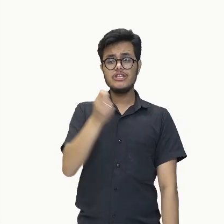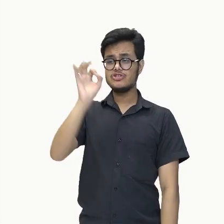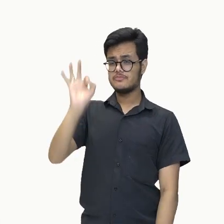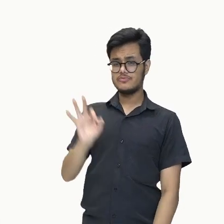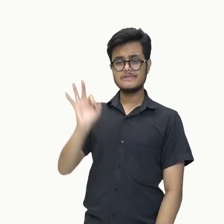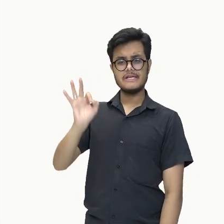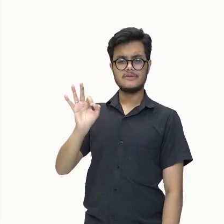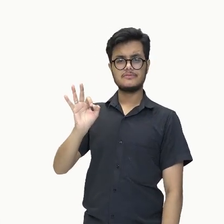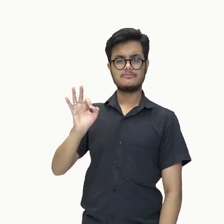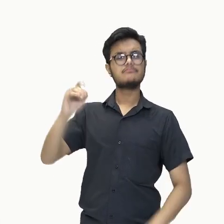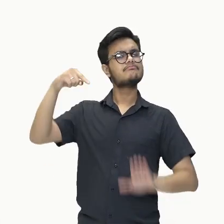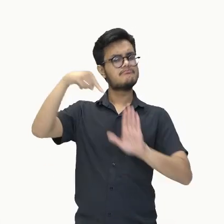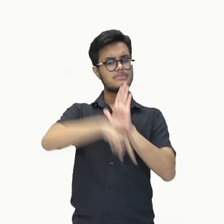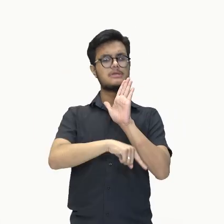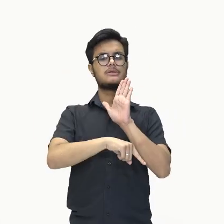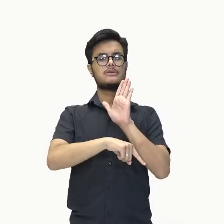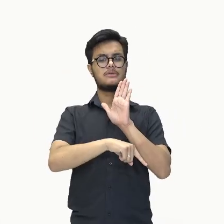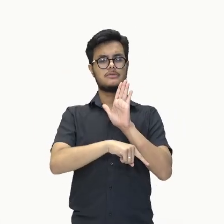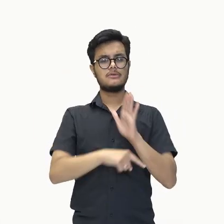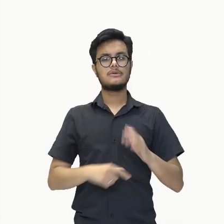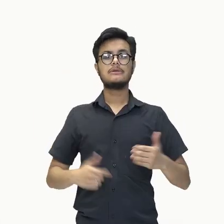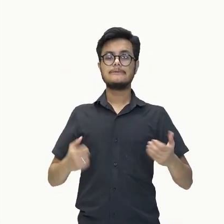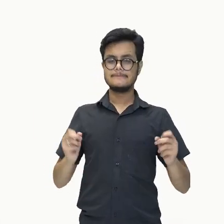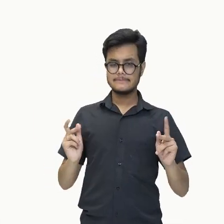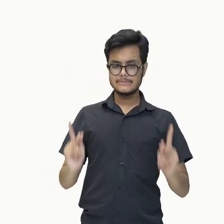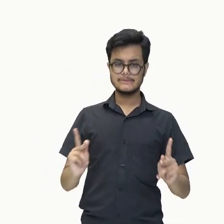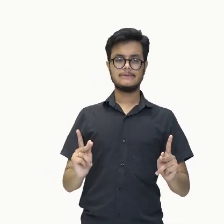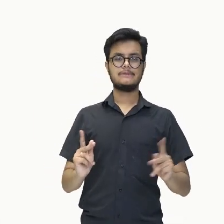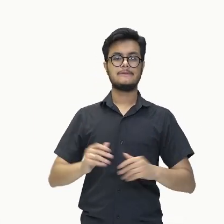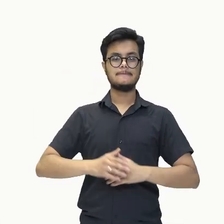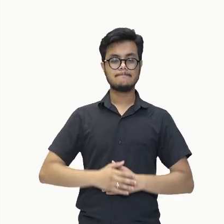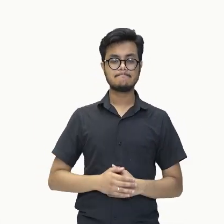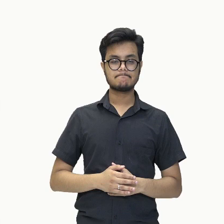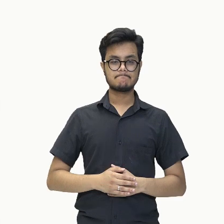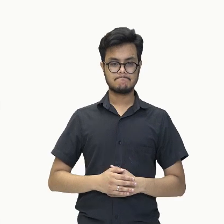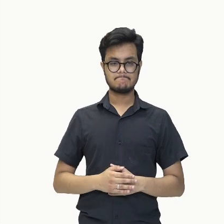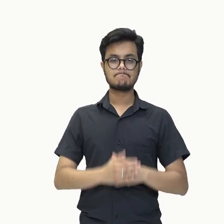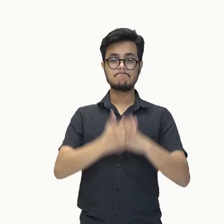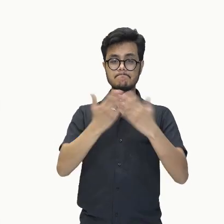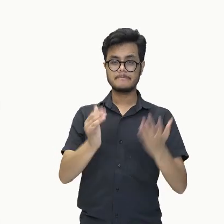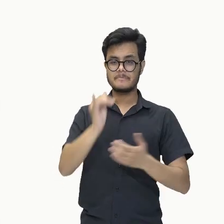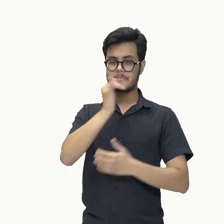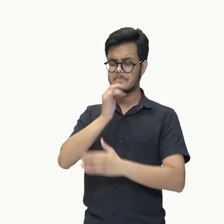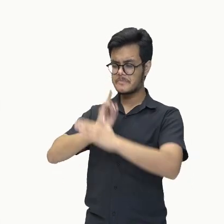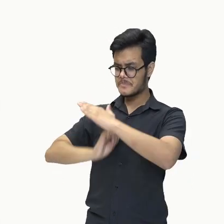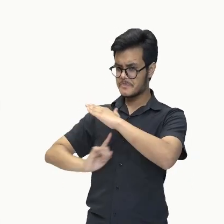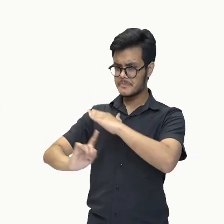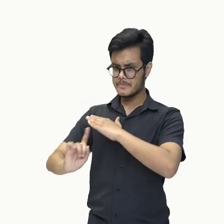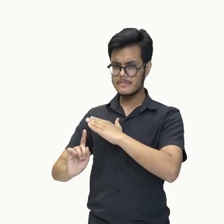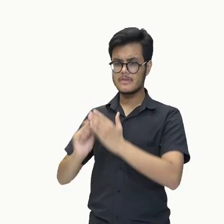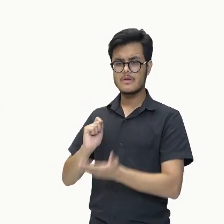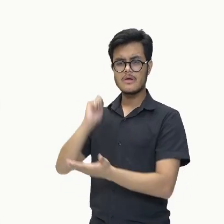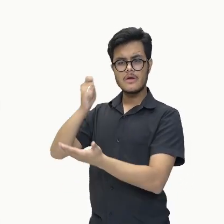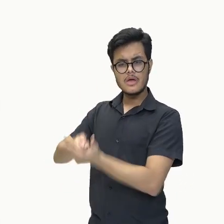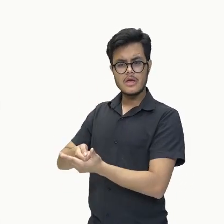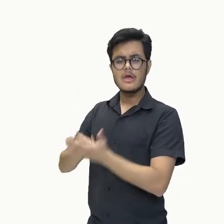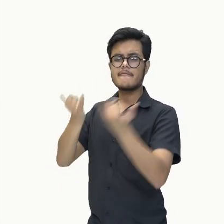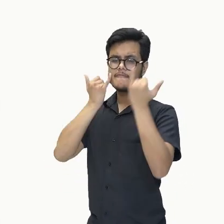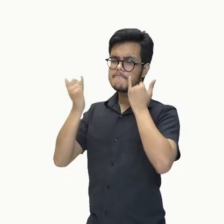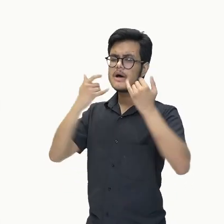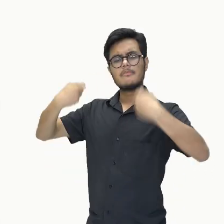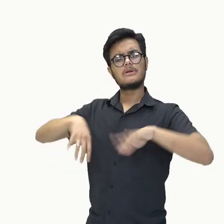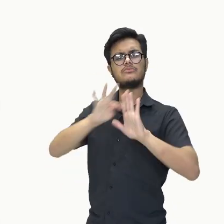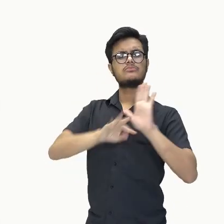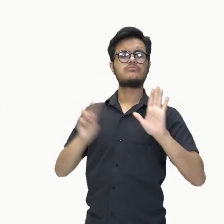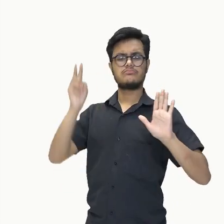remarcou os preços de seus produtos 20% abaixo do preço original. Então vamos aqui, né, pegar os dados,